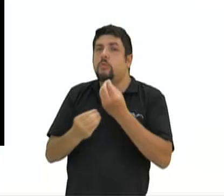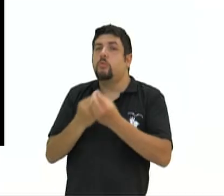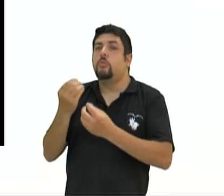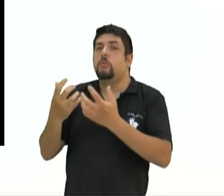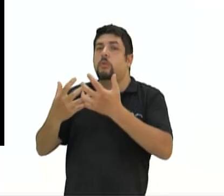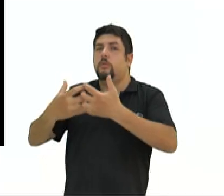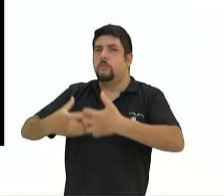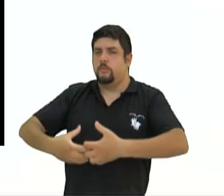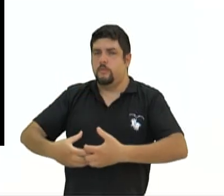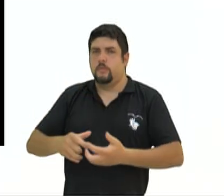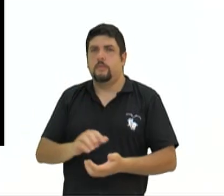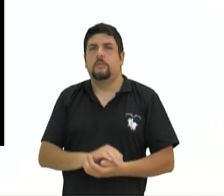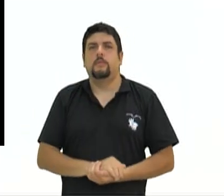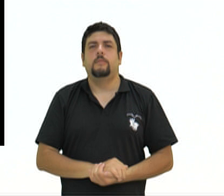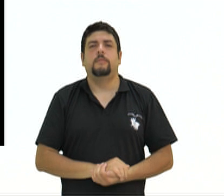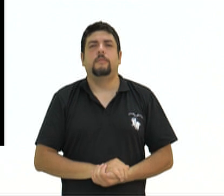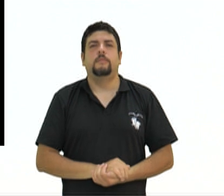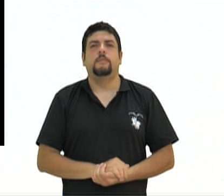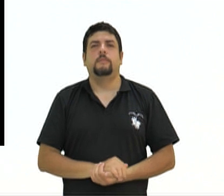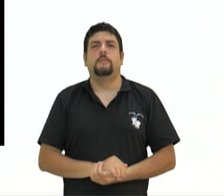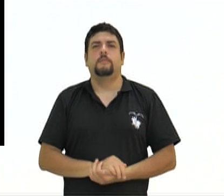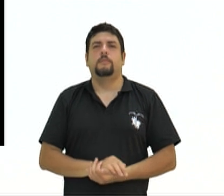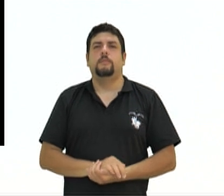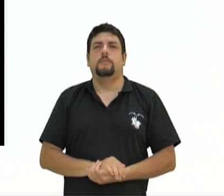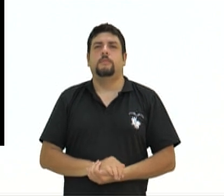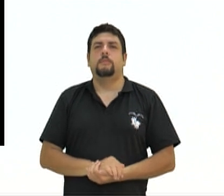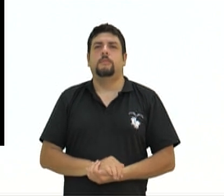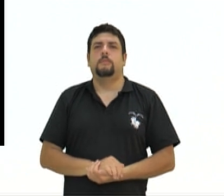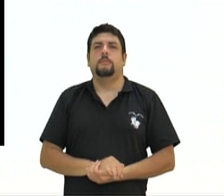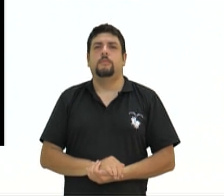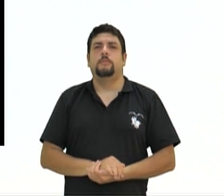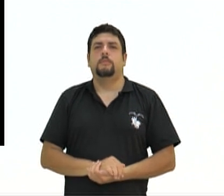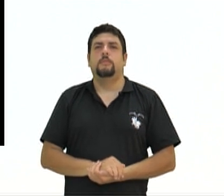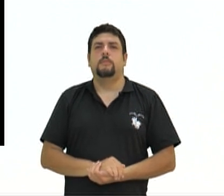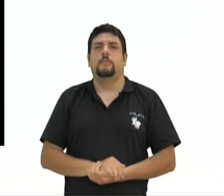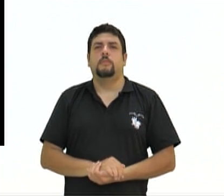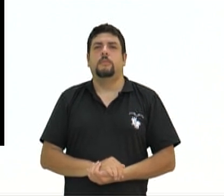primeira exibição pública, né? Vamos lá agora.